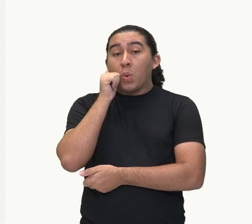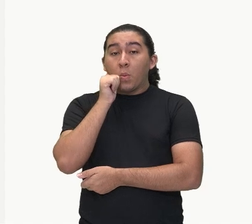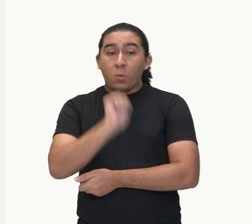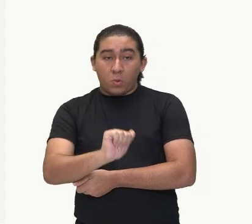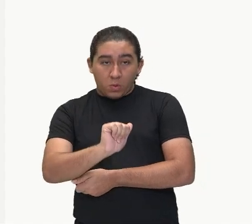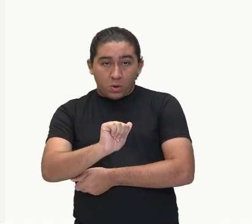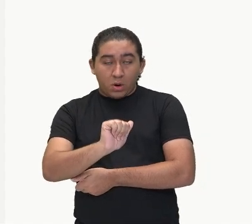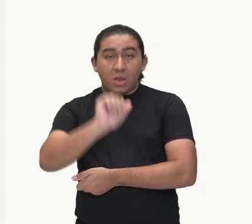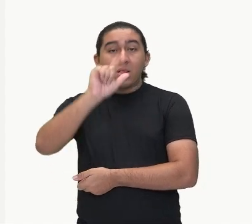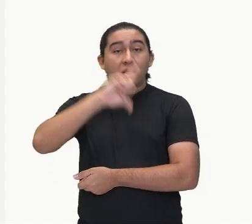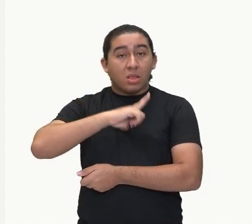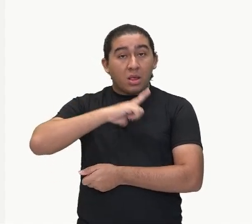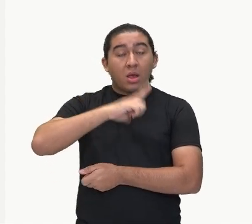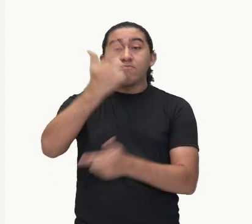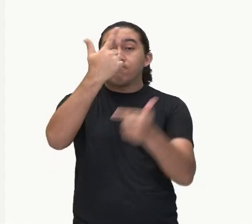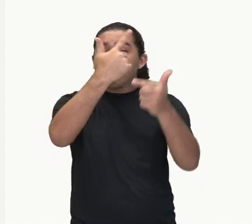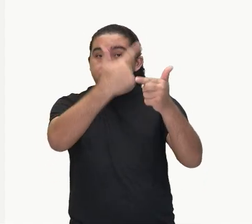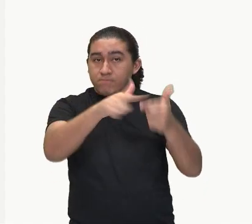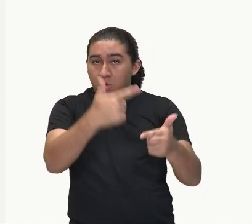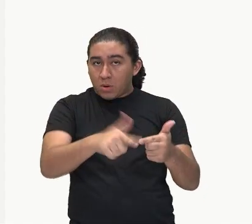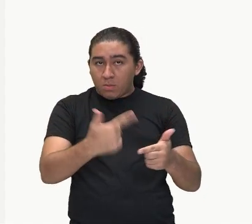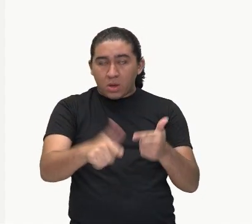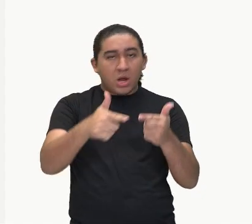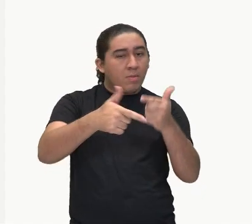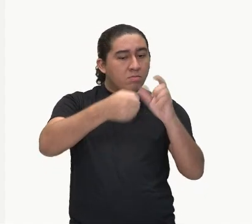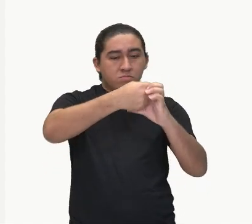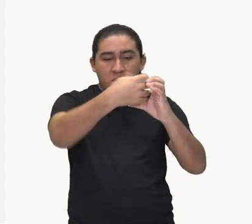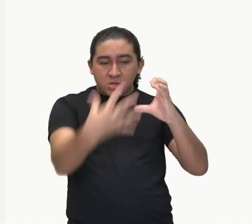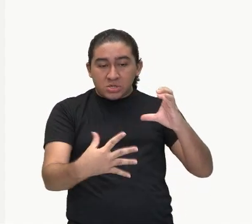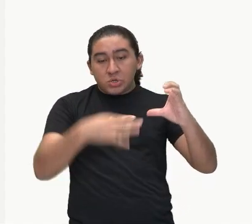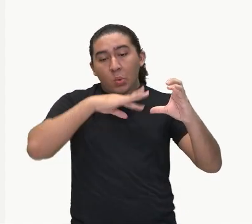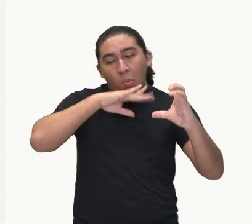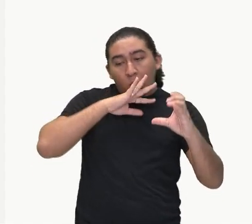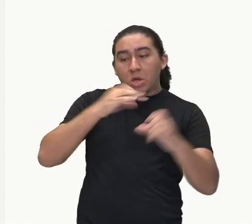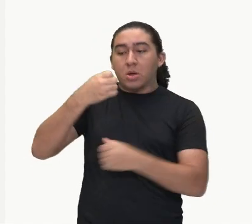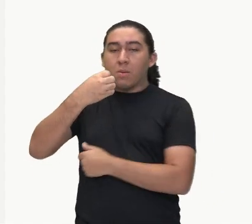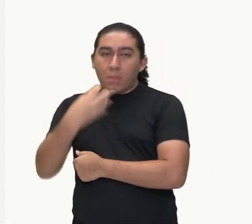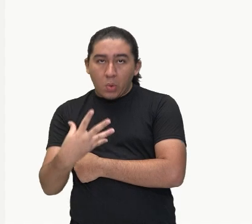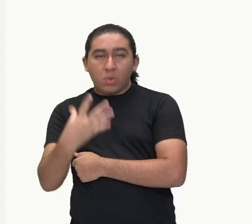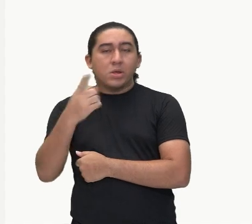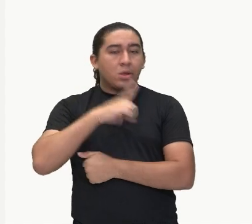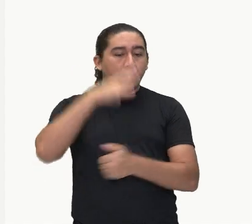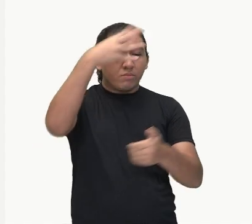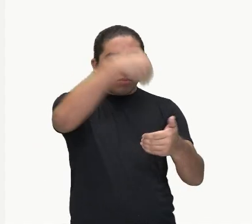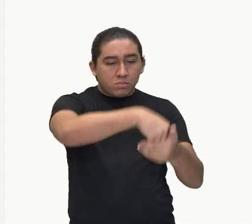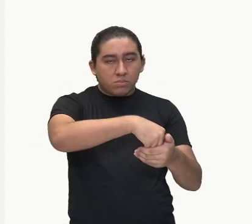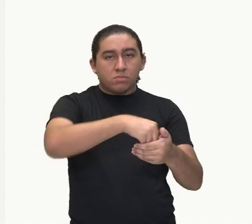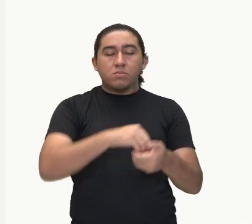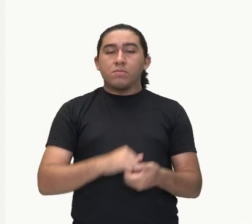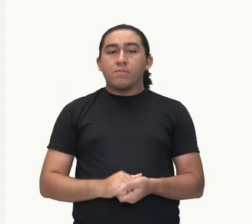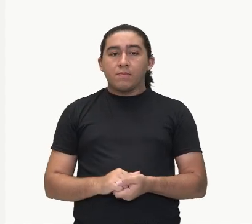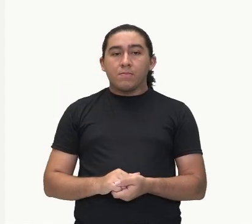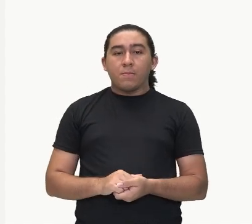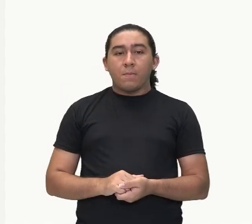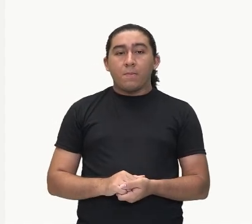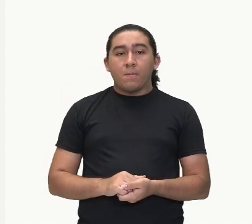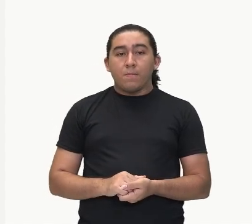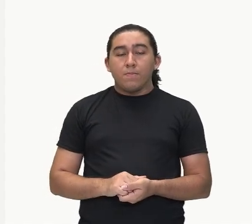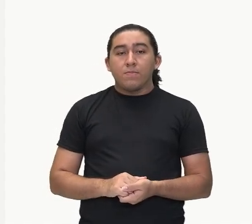apresentadas com defeitos e qualidades. Nessas obras vão aparecer essas mulheres,